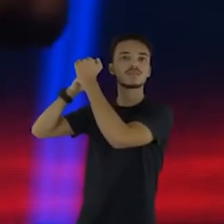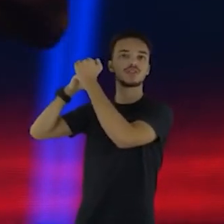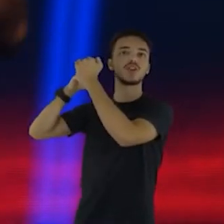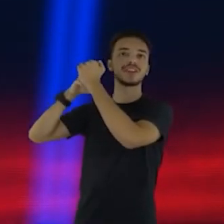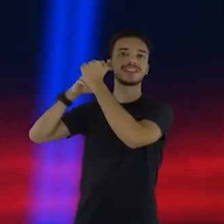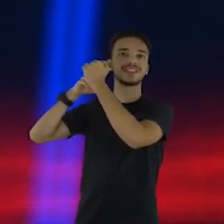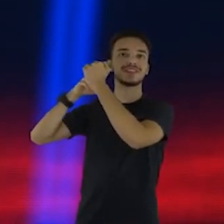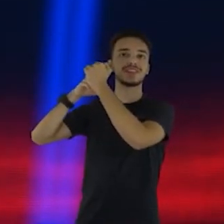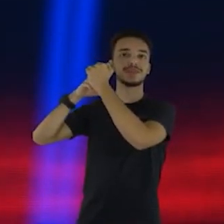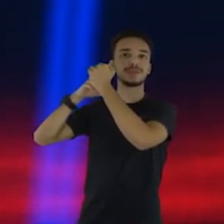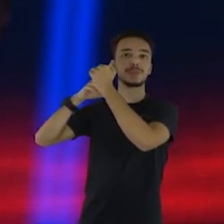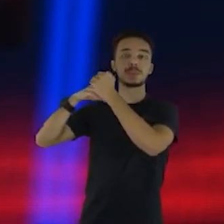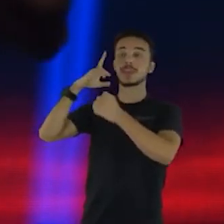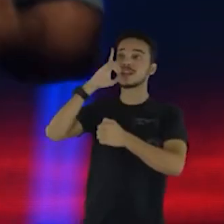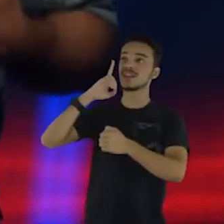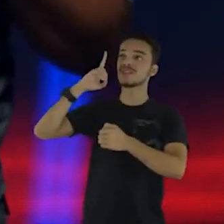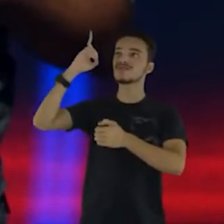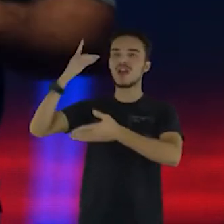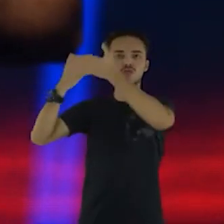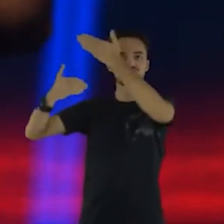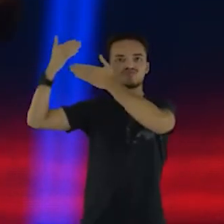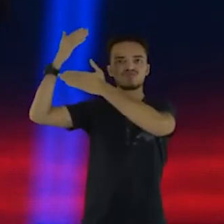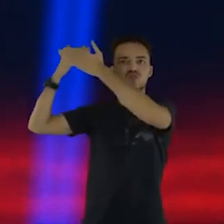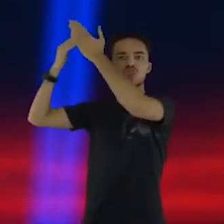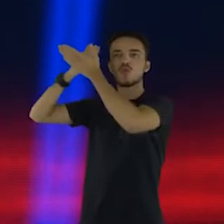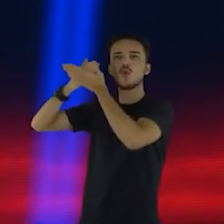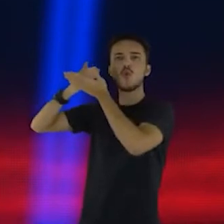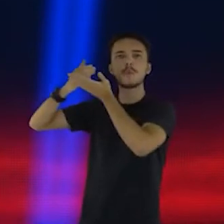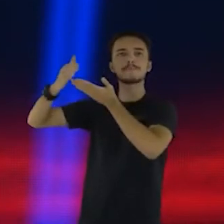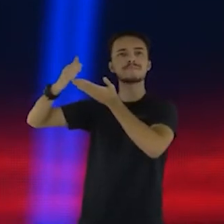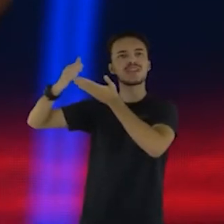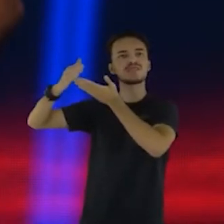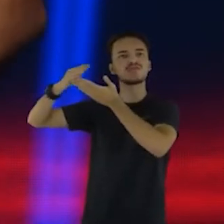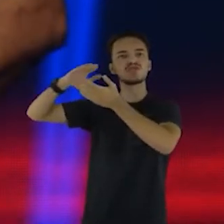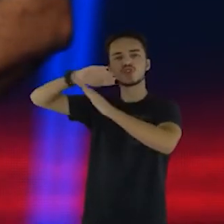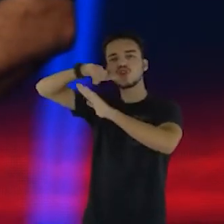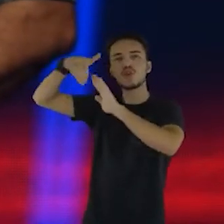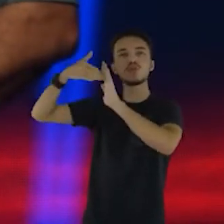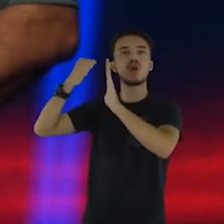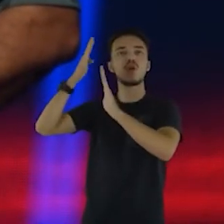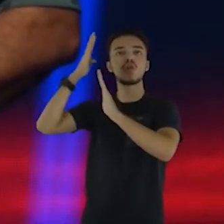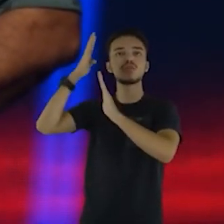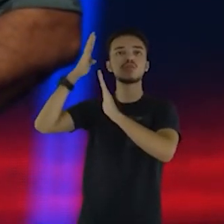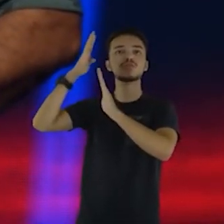Deus preordenou antes do princípio das eras, para a nossa glória.